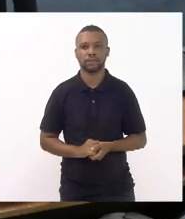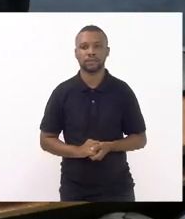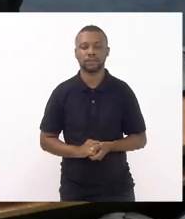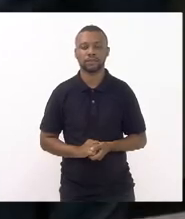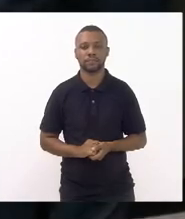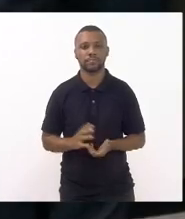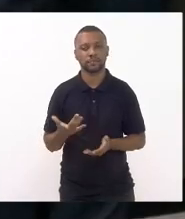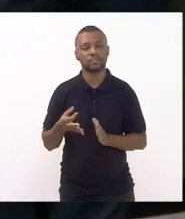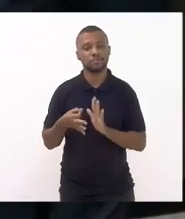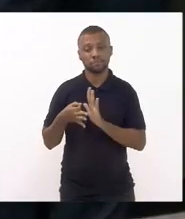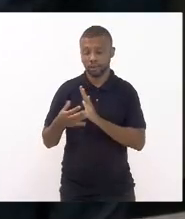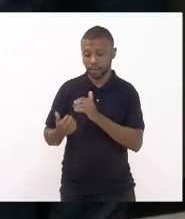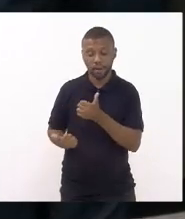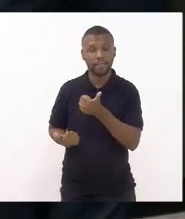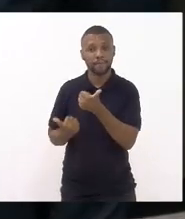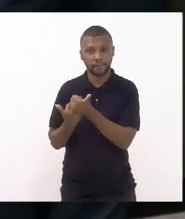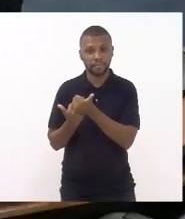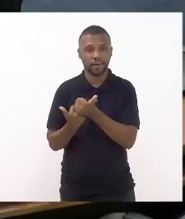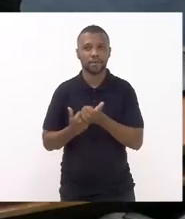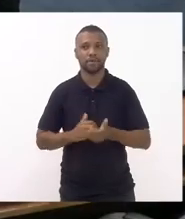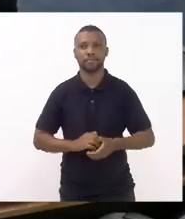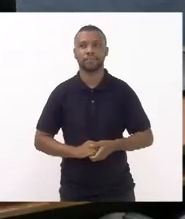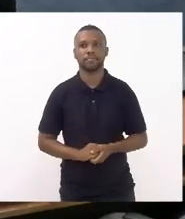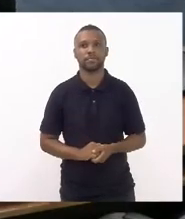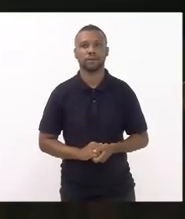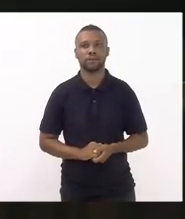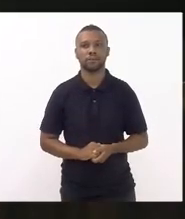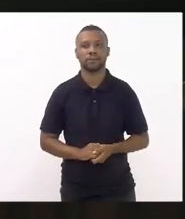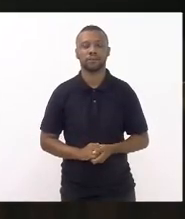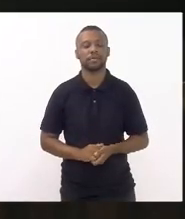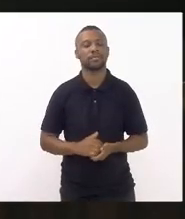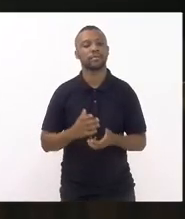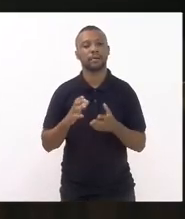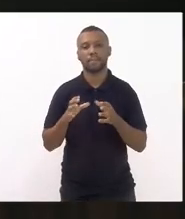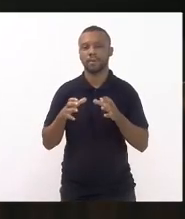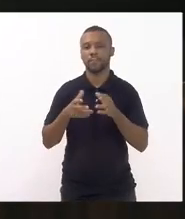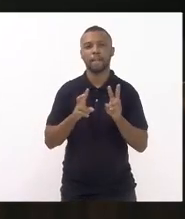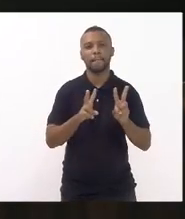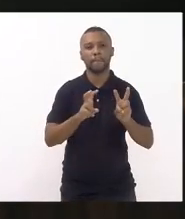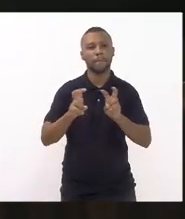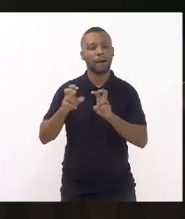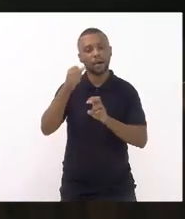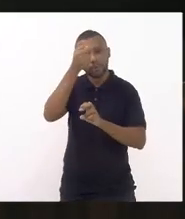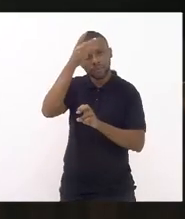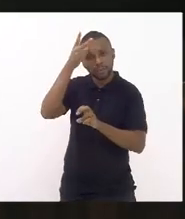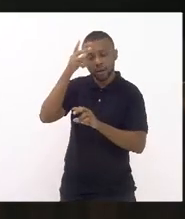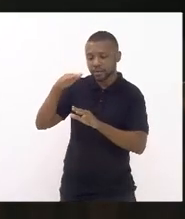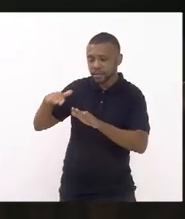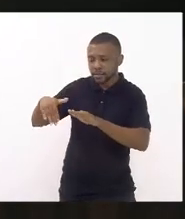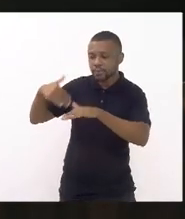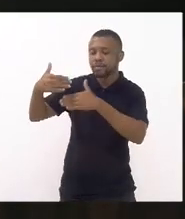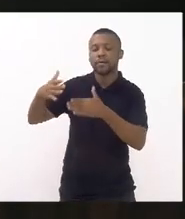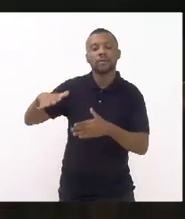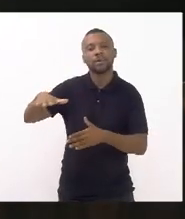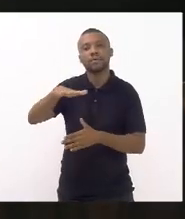Presidente, meu parecer é favorável. Pela Comissão de Assuntos Municipais e Desenvolvimento Regional,